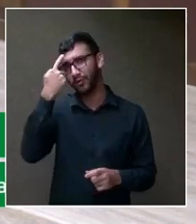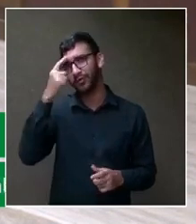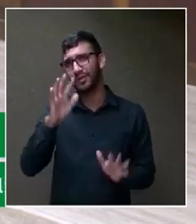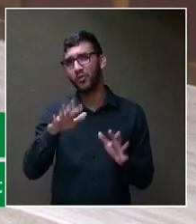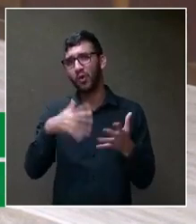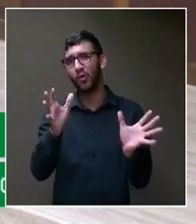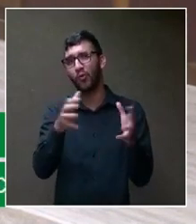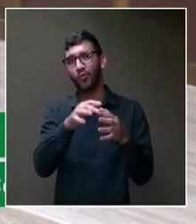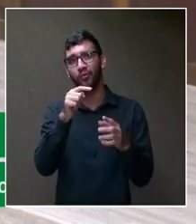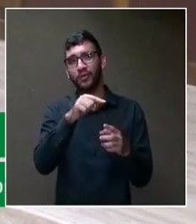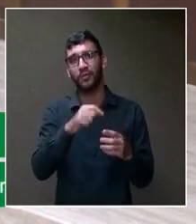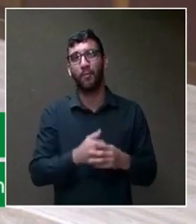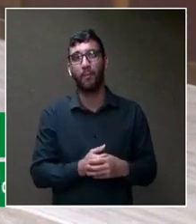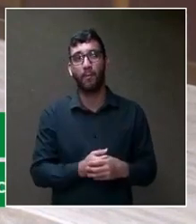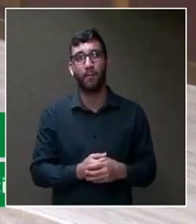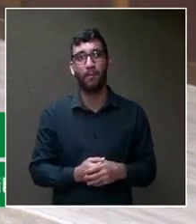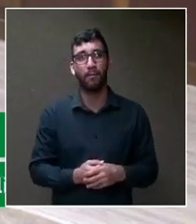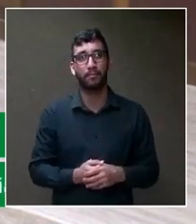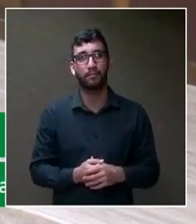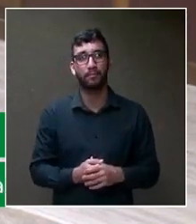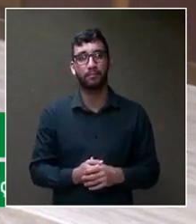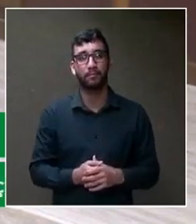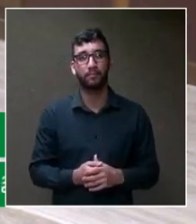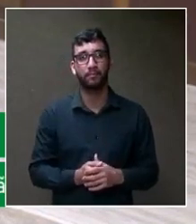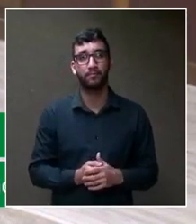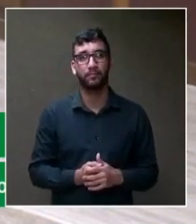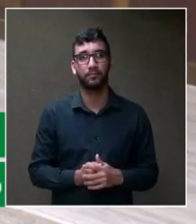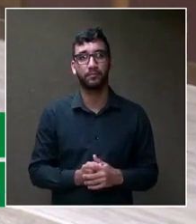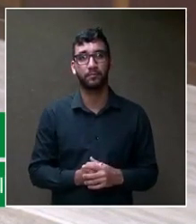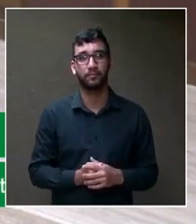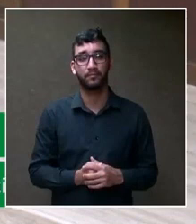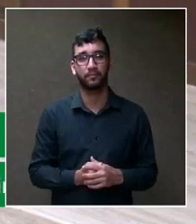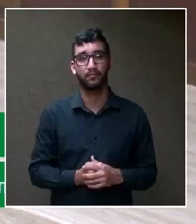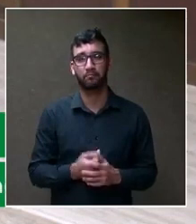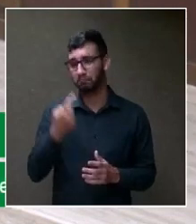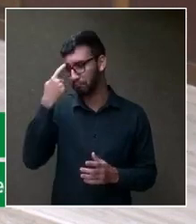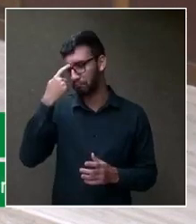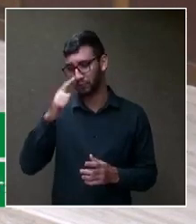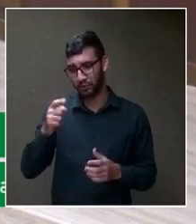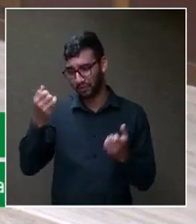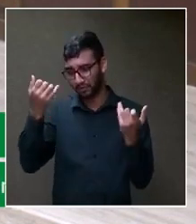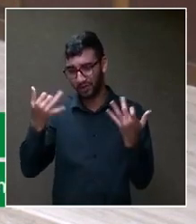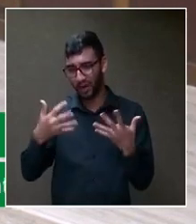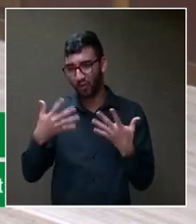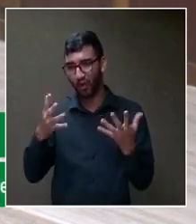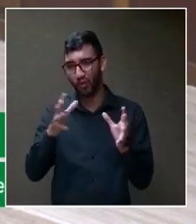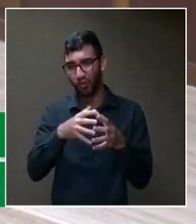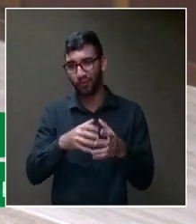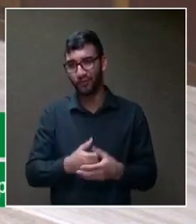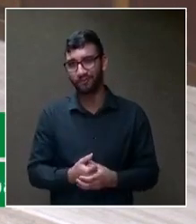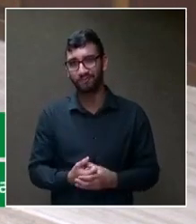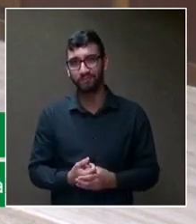ele é, não. Era, né? Não sei dizer. Não acho sabe. Que...